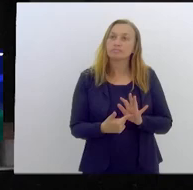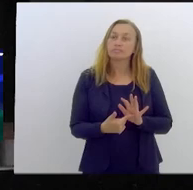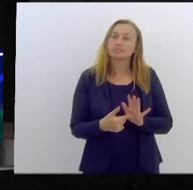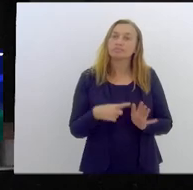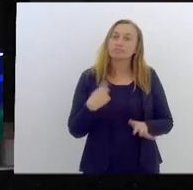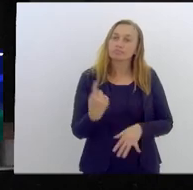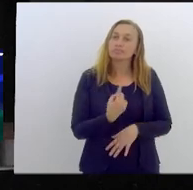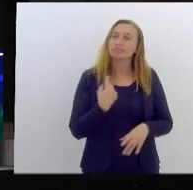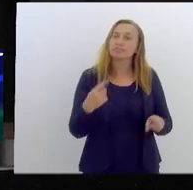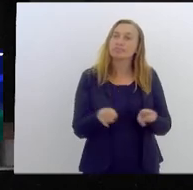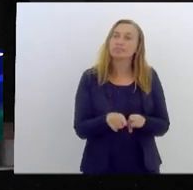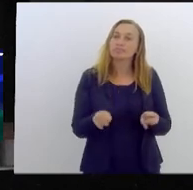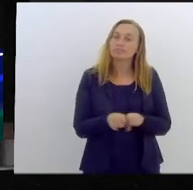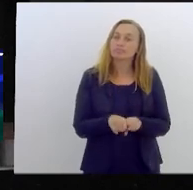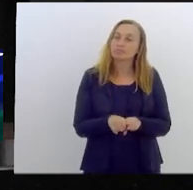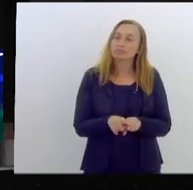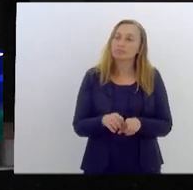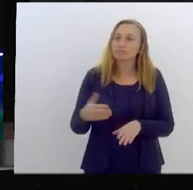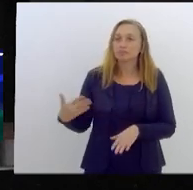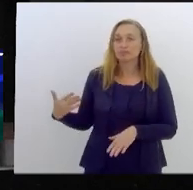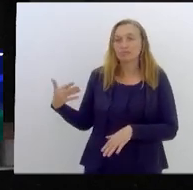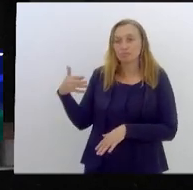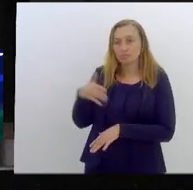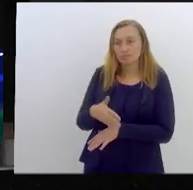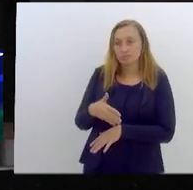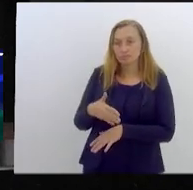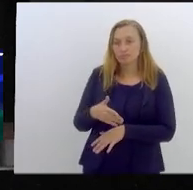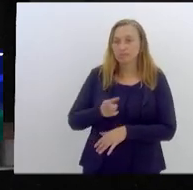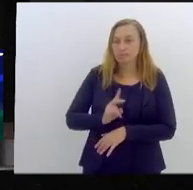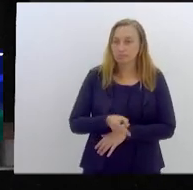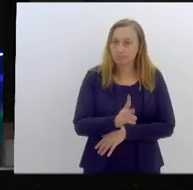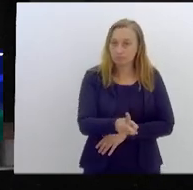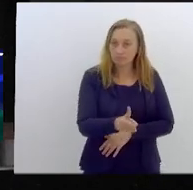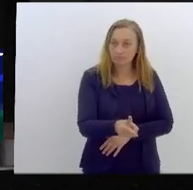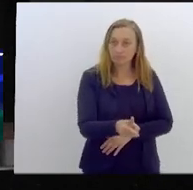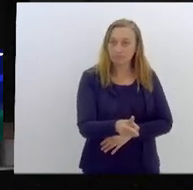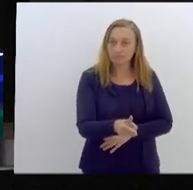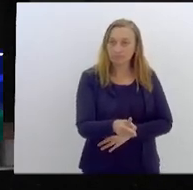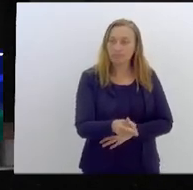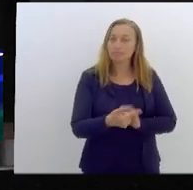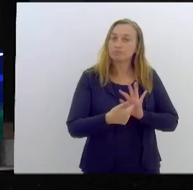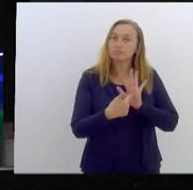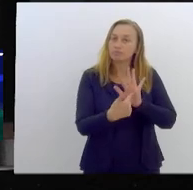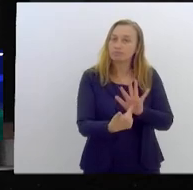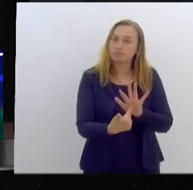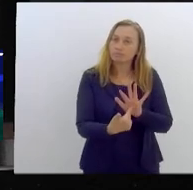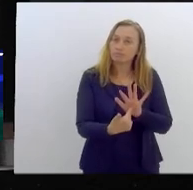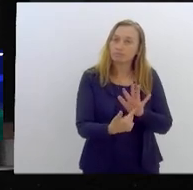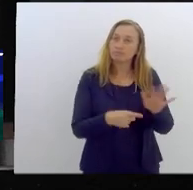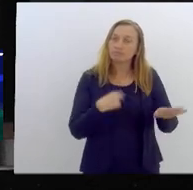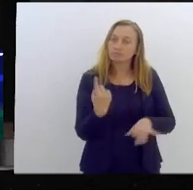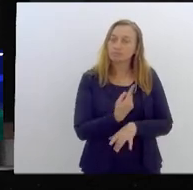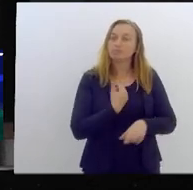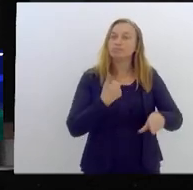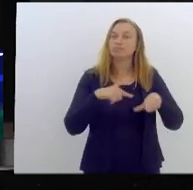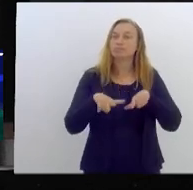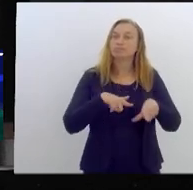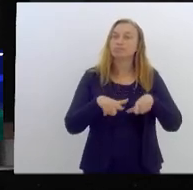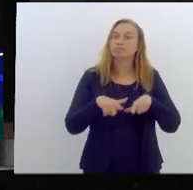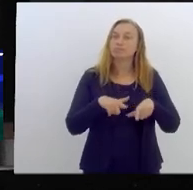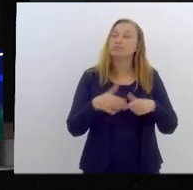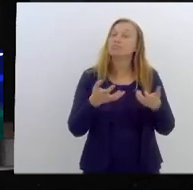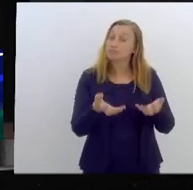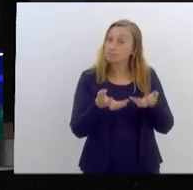nós também viemos para ficar, não é? Nós viemos para mostrar o nosso trabalho,